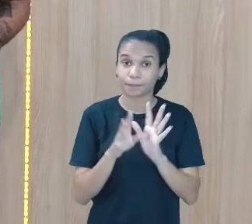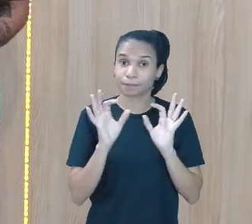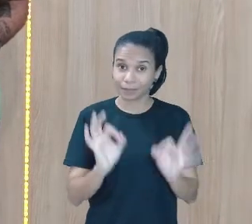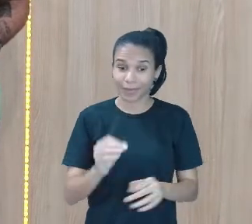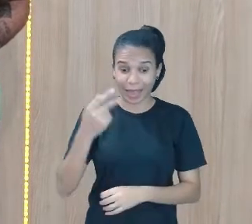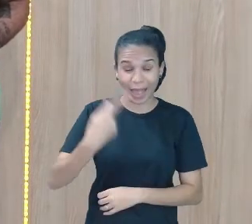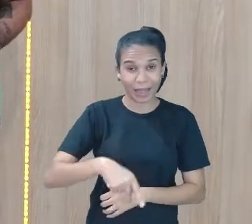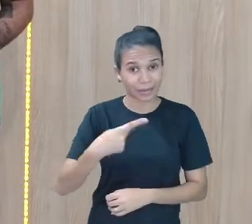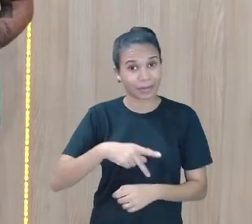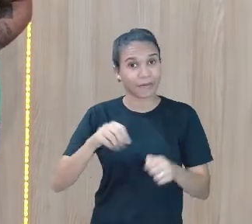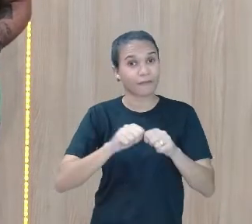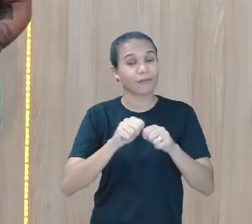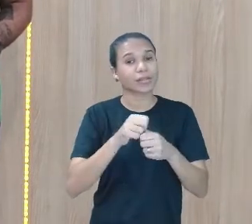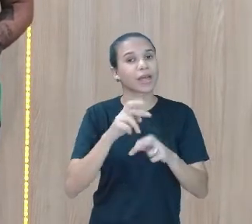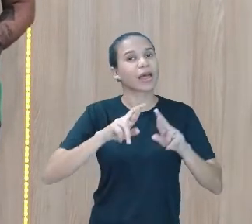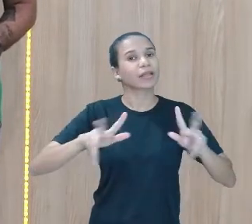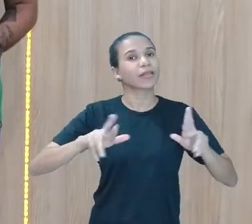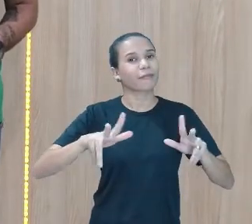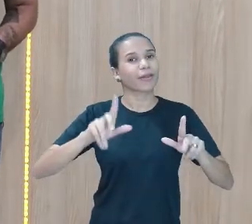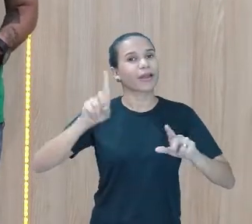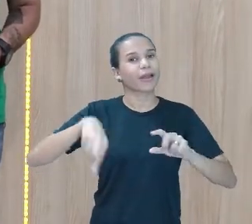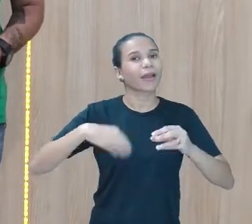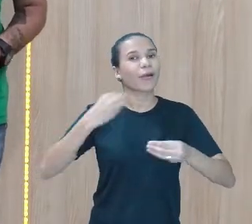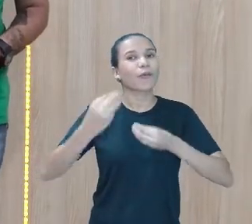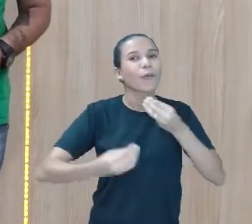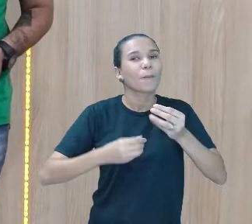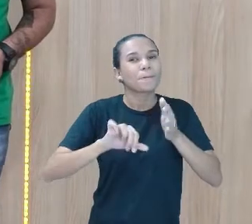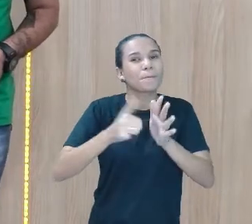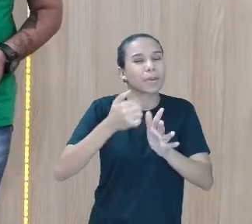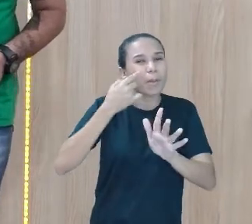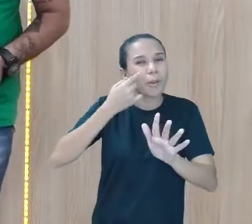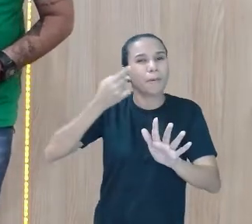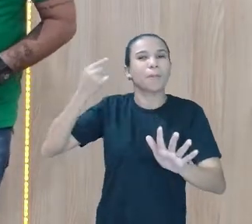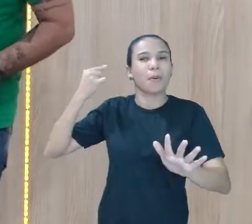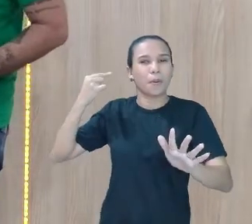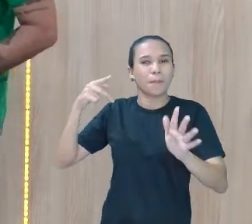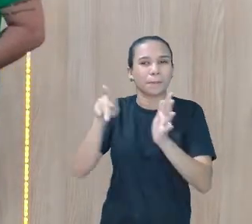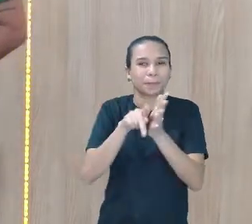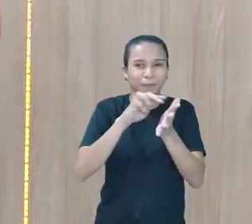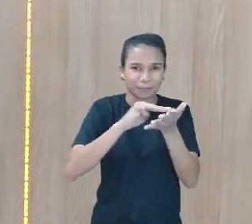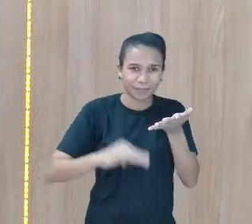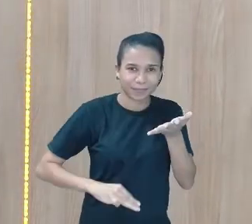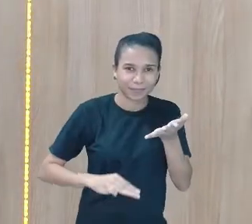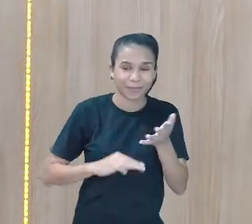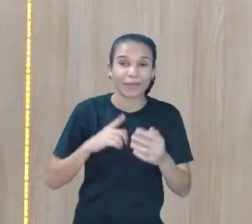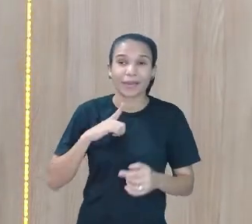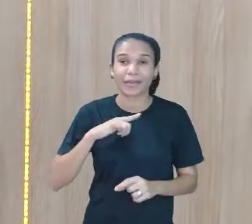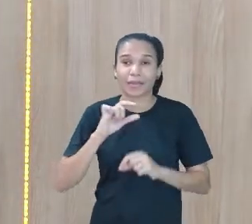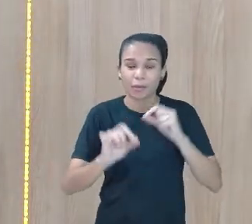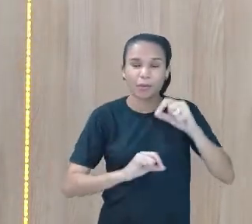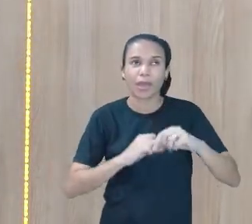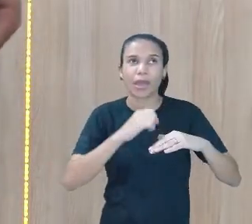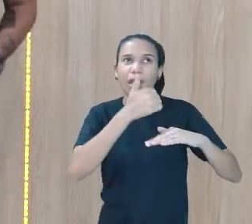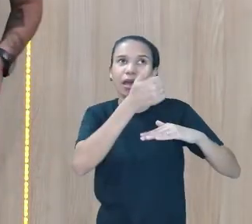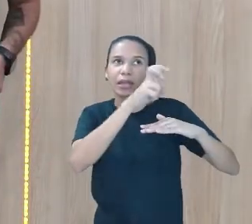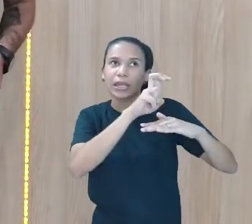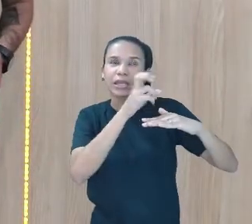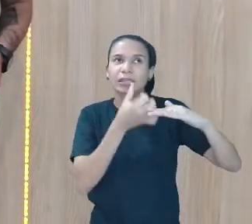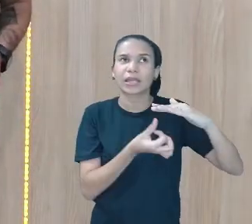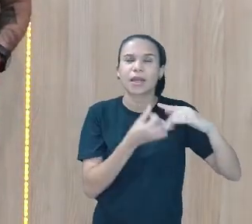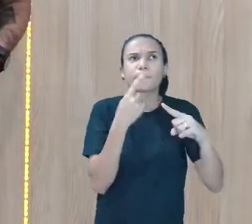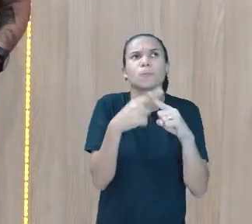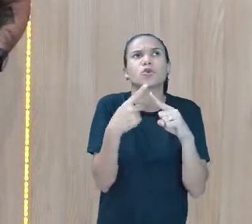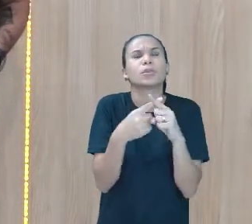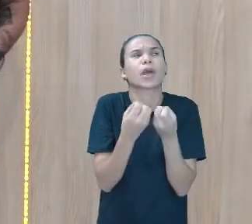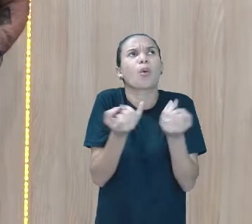YouTube. Aqui eu vou fazer da forma diferente, eu vou fazer como aquele primeiro método, né? Ou seja, 15 sobre 6 eu multiplico